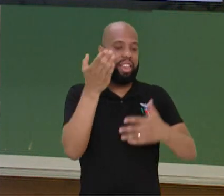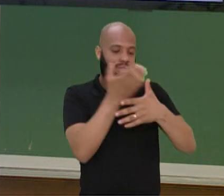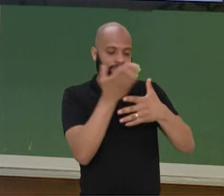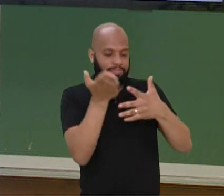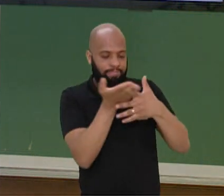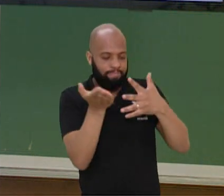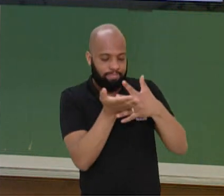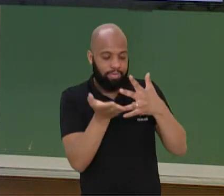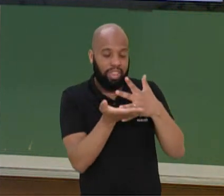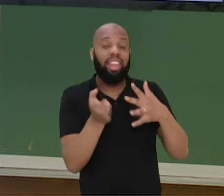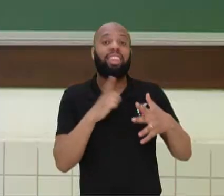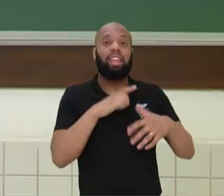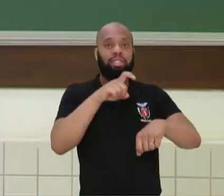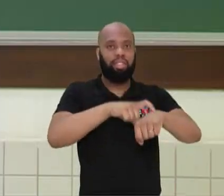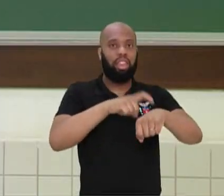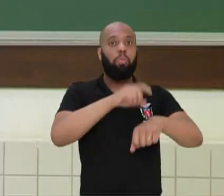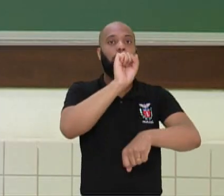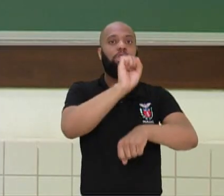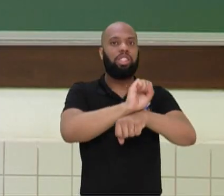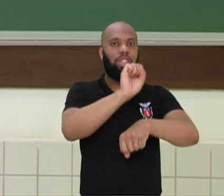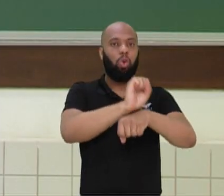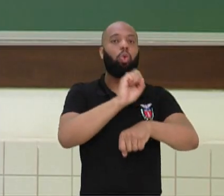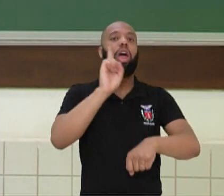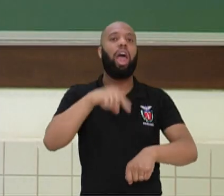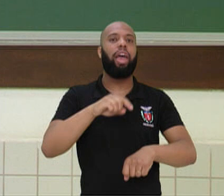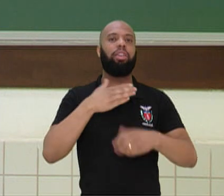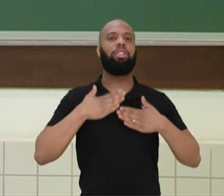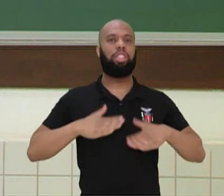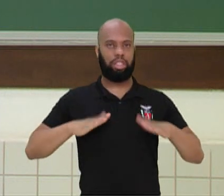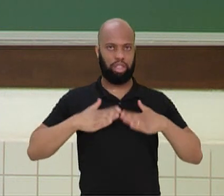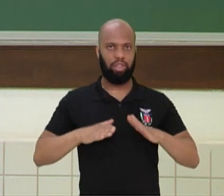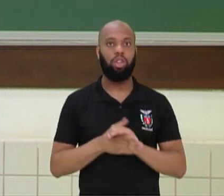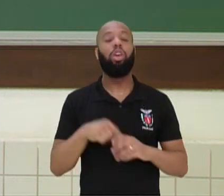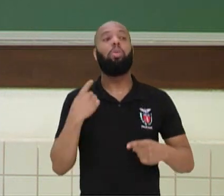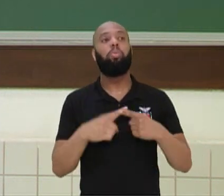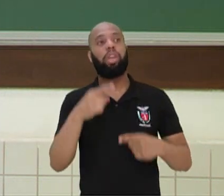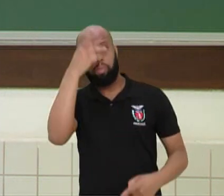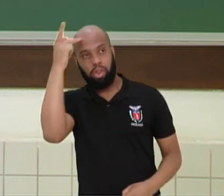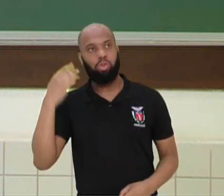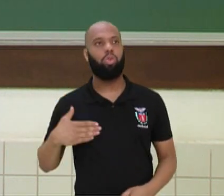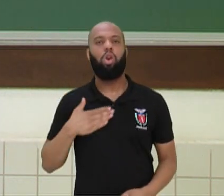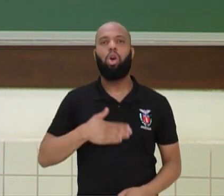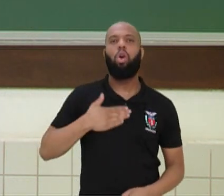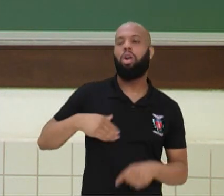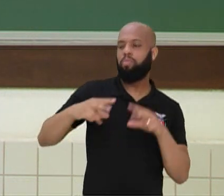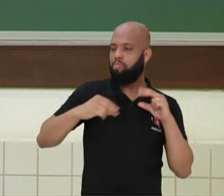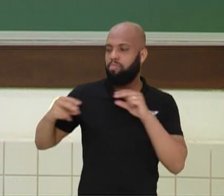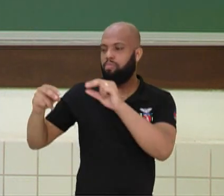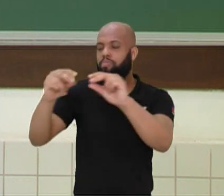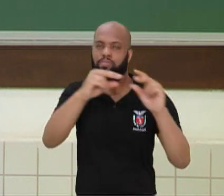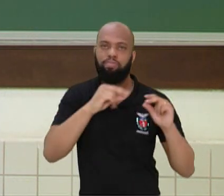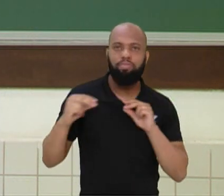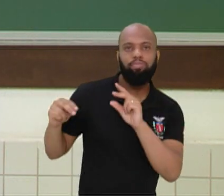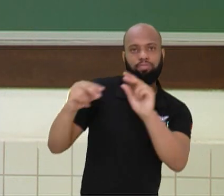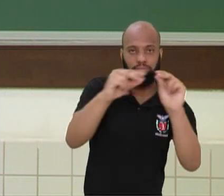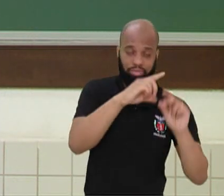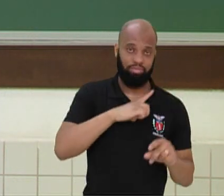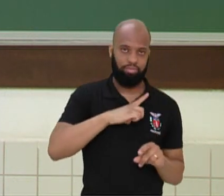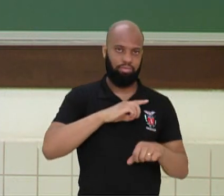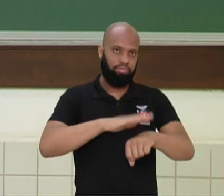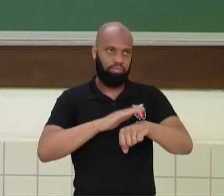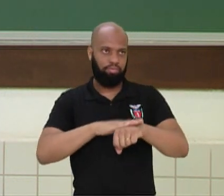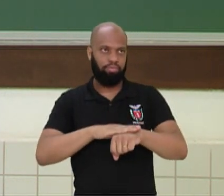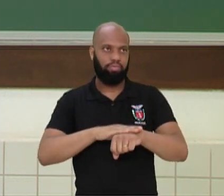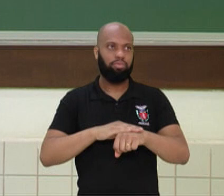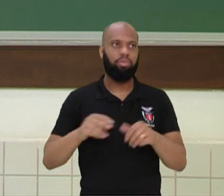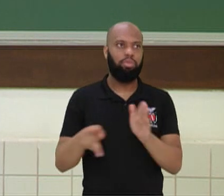de descanso. Muitas pessoas que frequentam academias, elas gostam de conversar e falar sobre várias coisas, enfim, é um momento